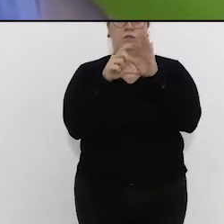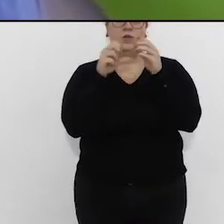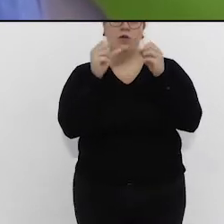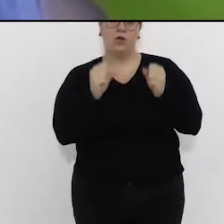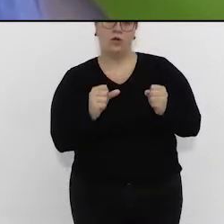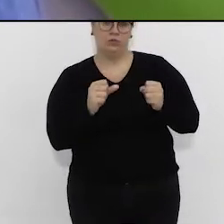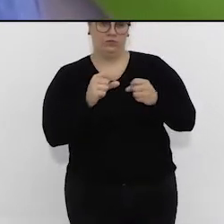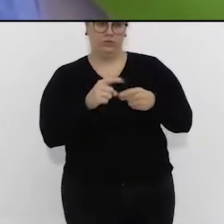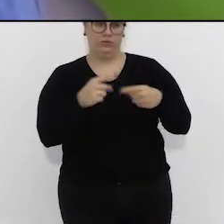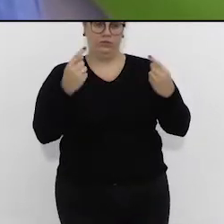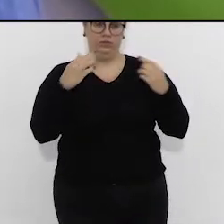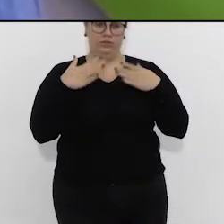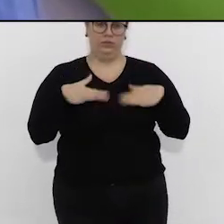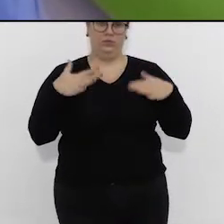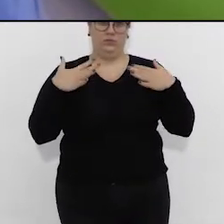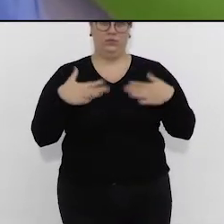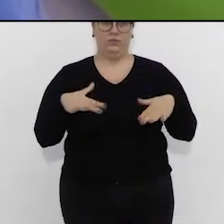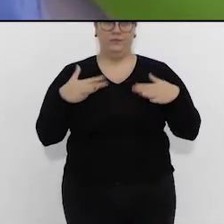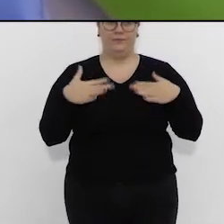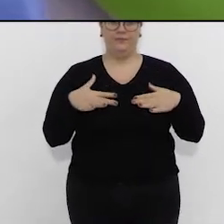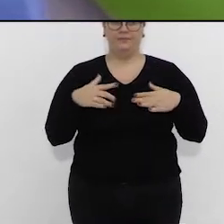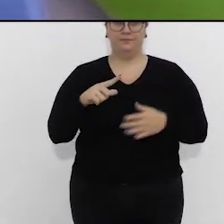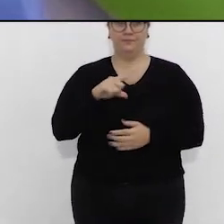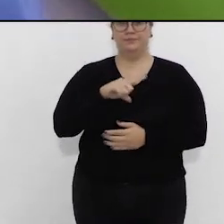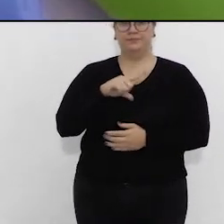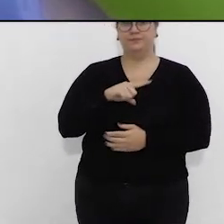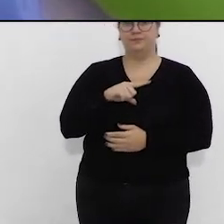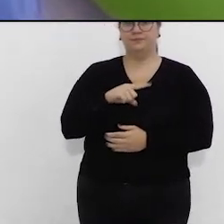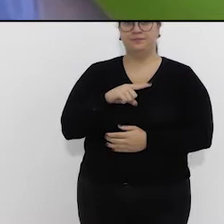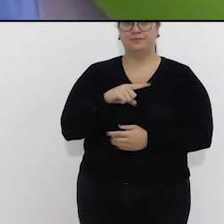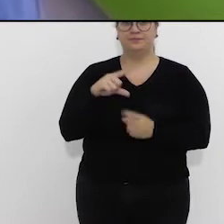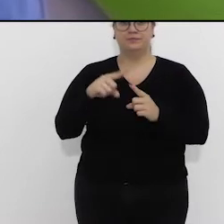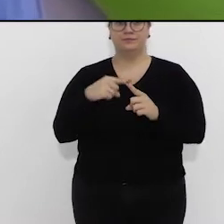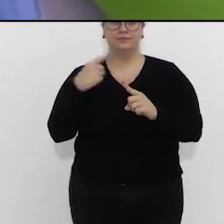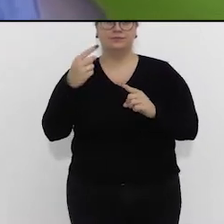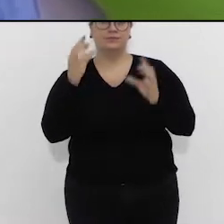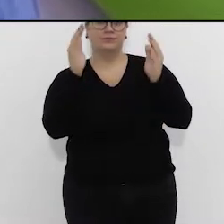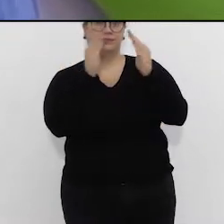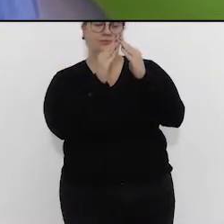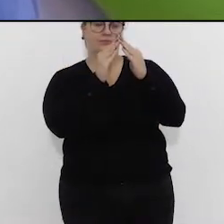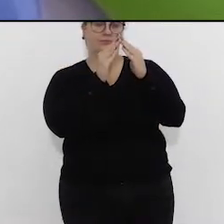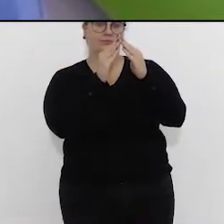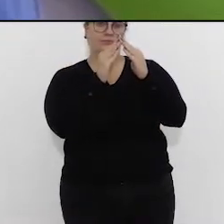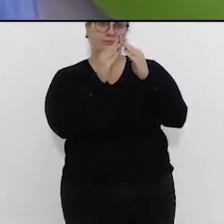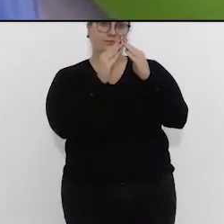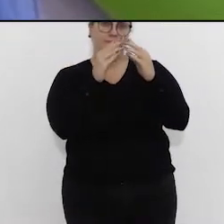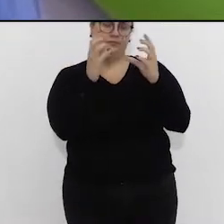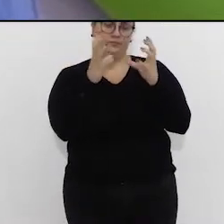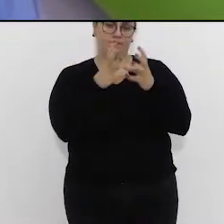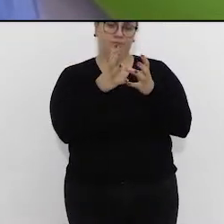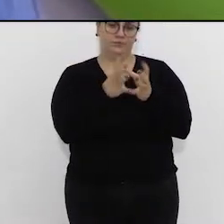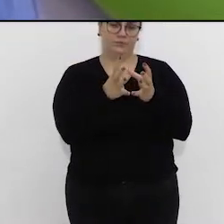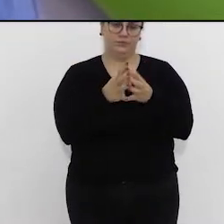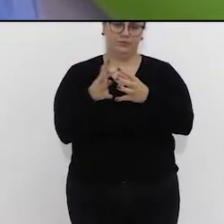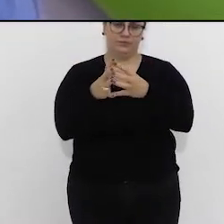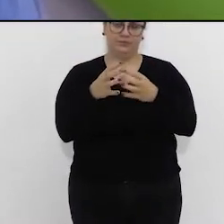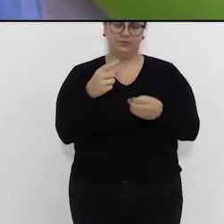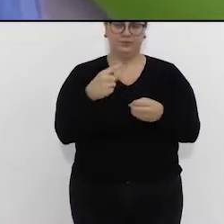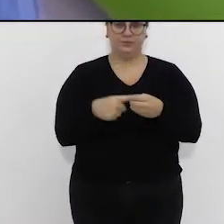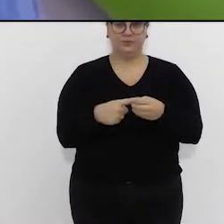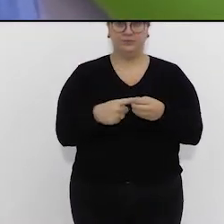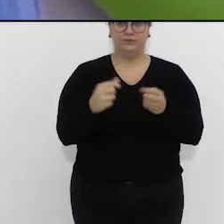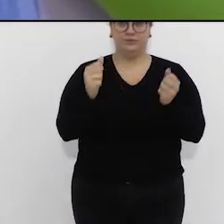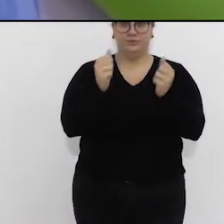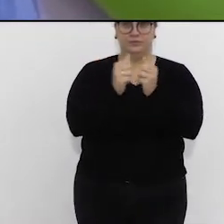poderia ser um pouco mais maleável para termos mais habitações inclusives dentro do próprio município